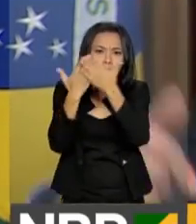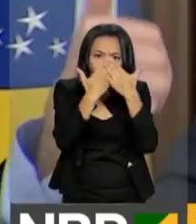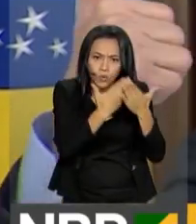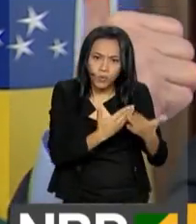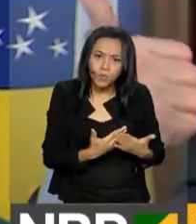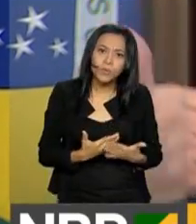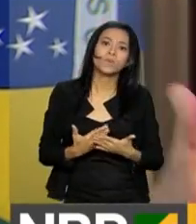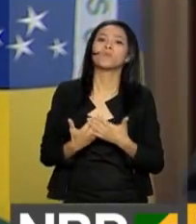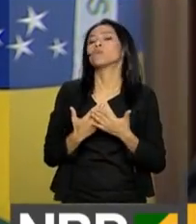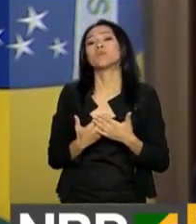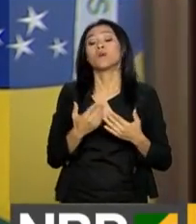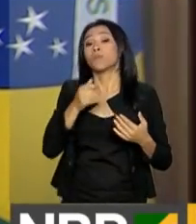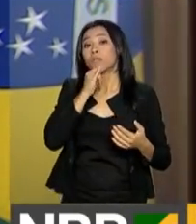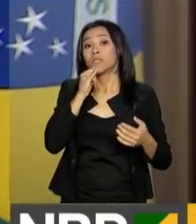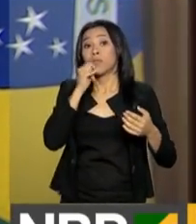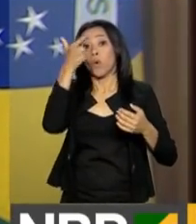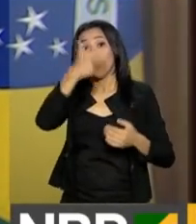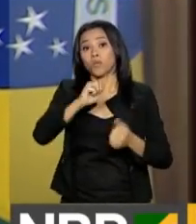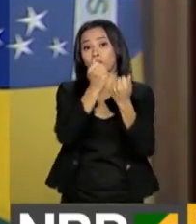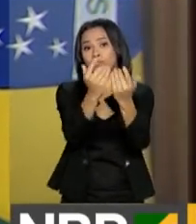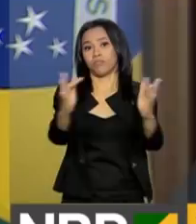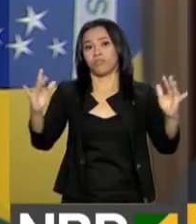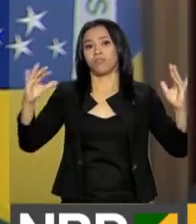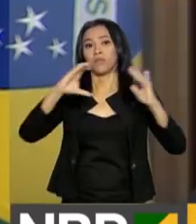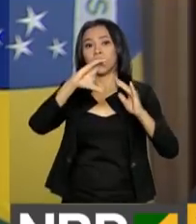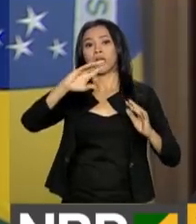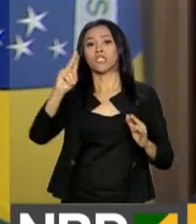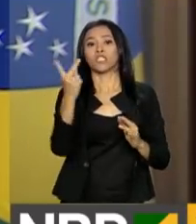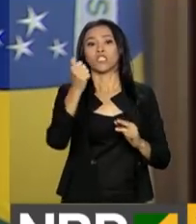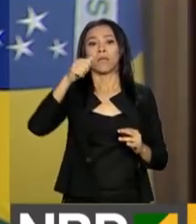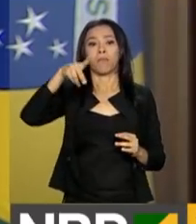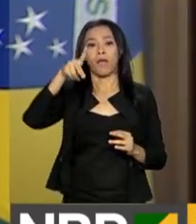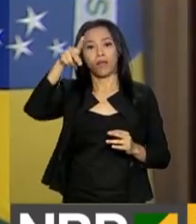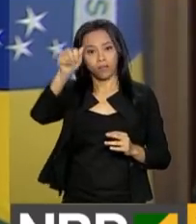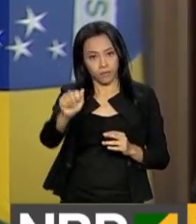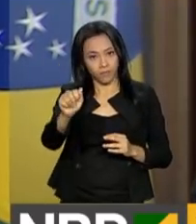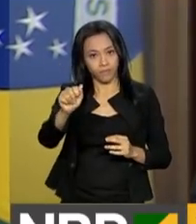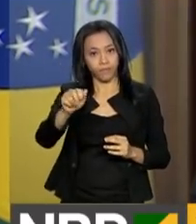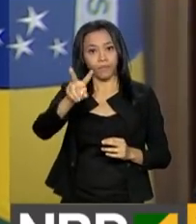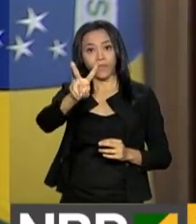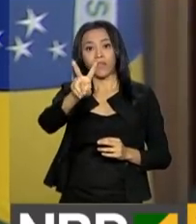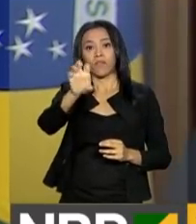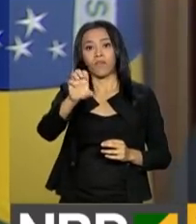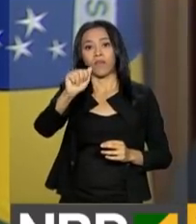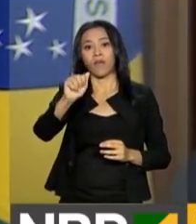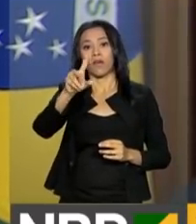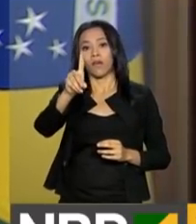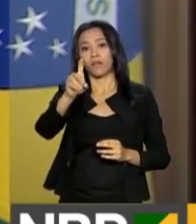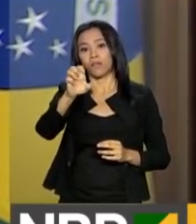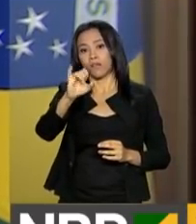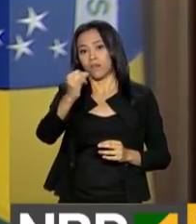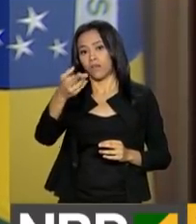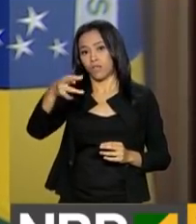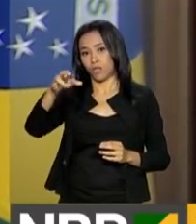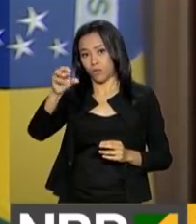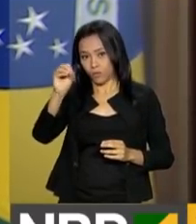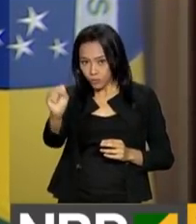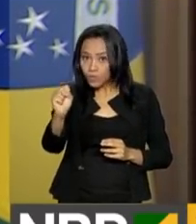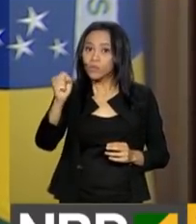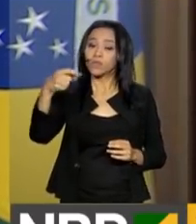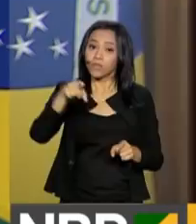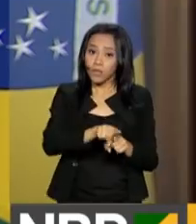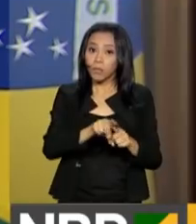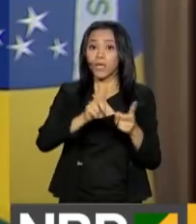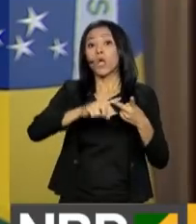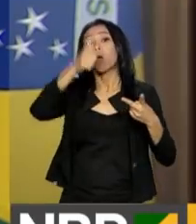esta chapada dos veadeiros que nós ampliamos em 400% é e de igual maneira a questão de alcatrazes onde